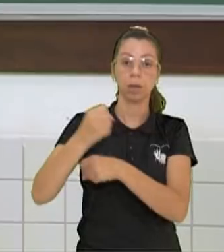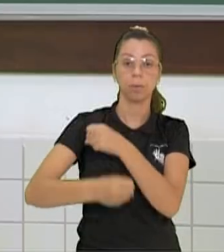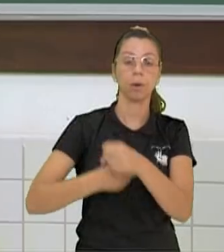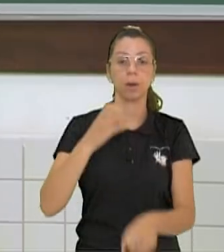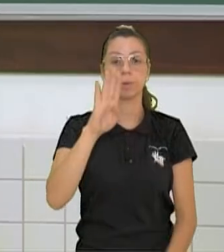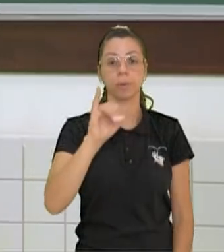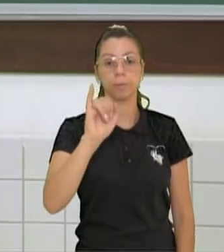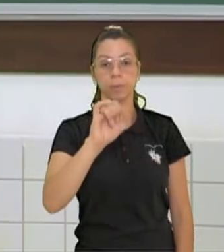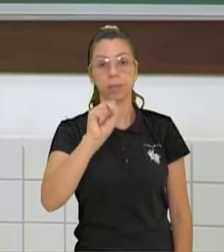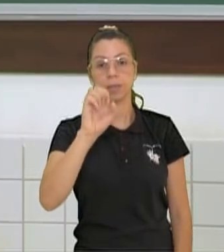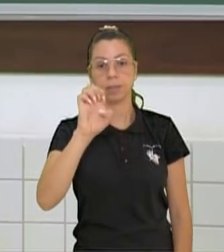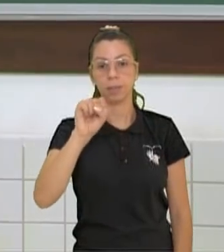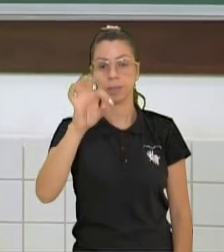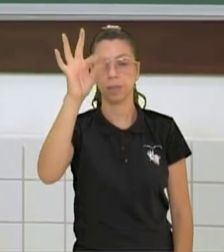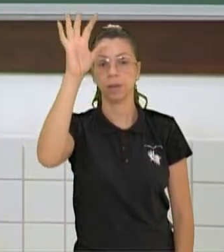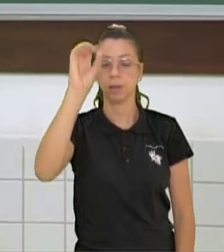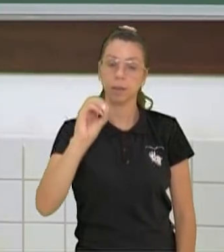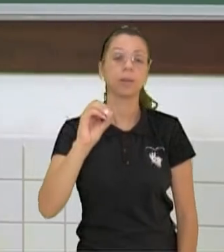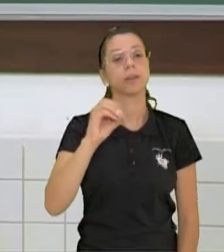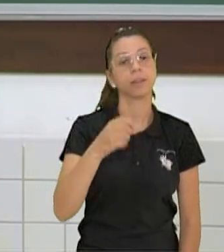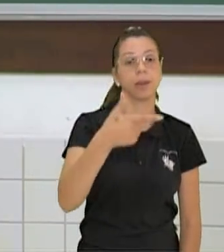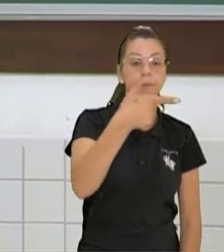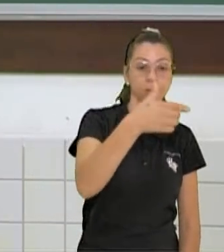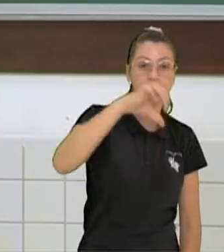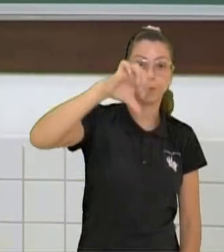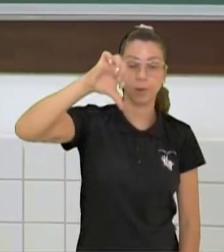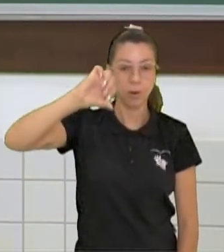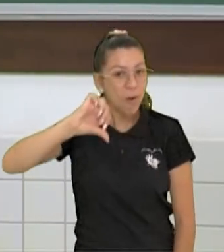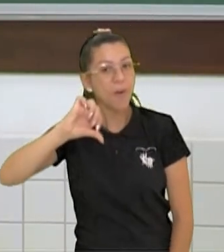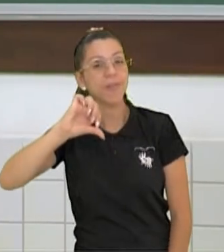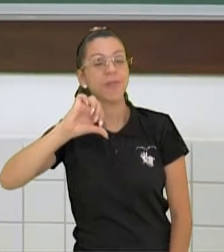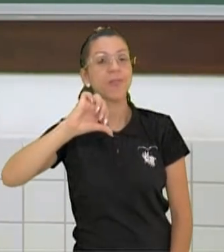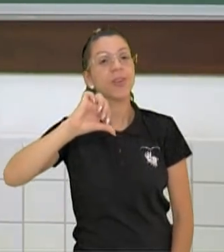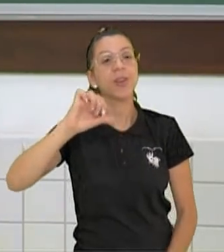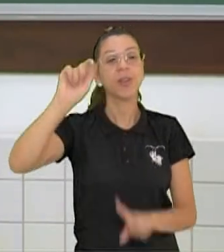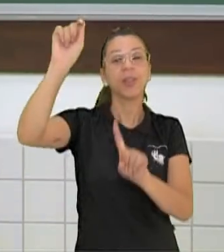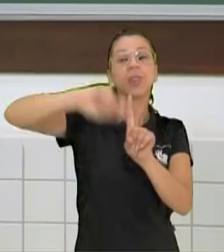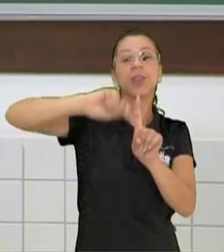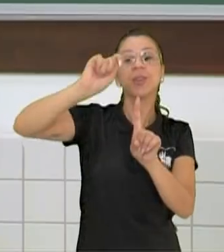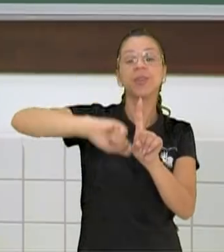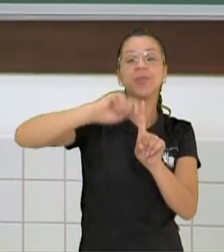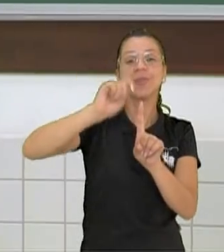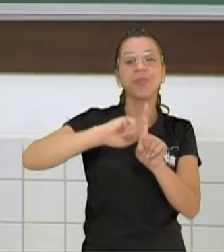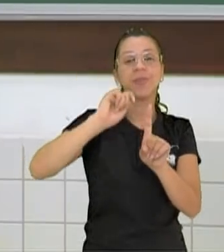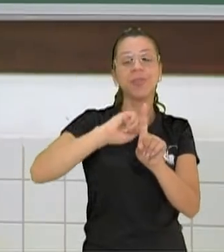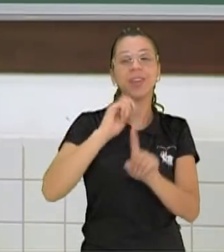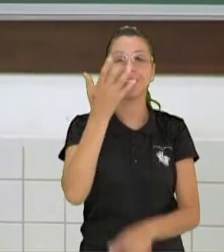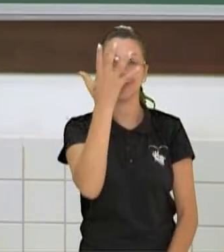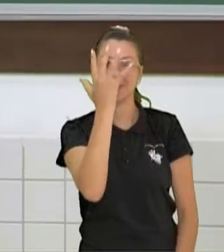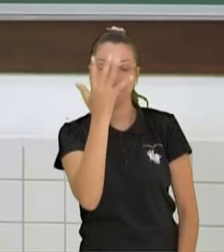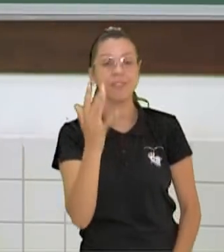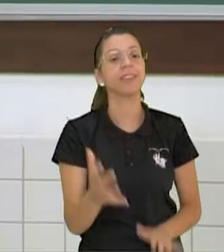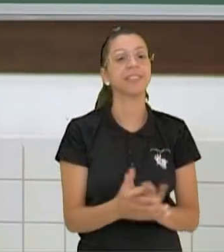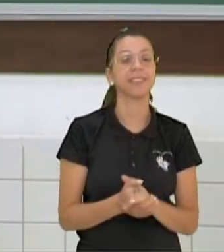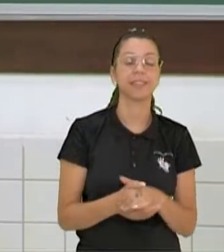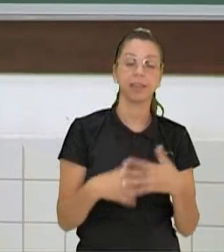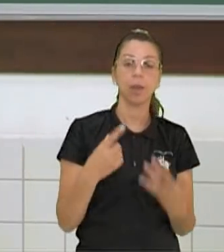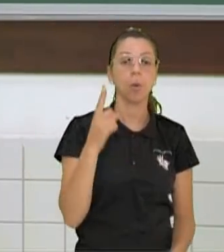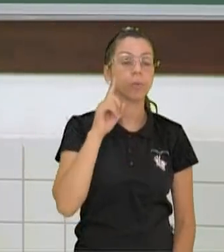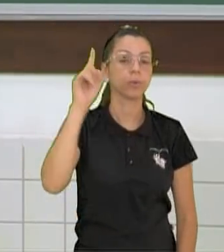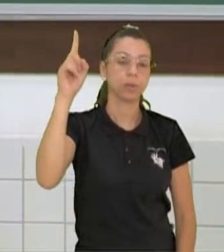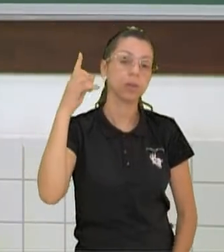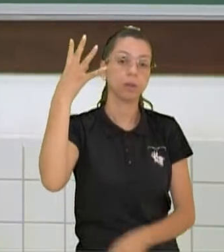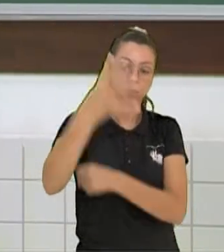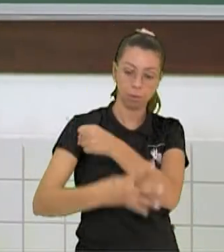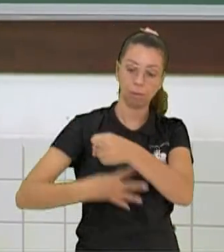bissexto, que é o dia 29 de fevereiro. Muito bem, parabéns, 29 de fevereiro, que é um dia que só existe a